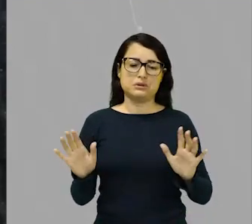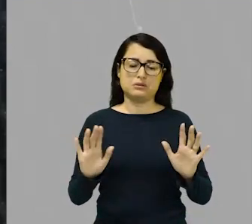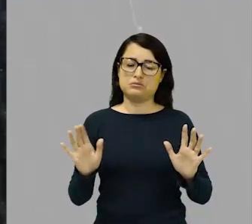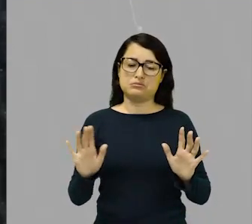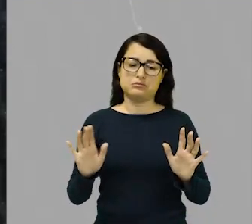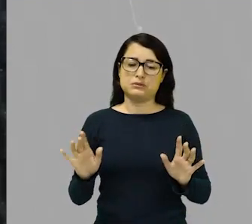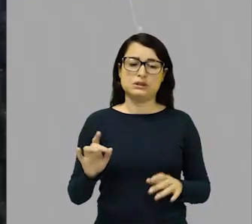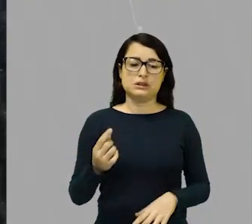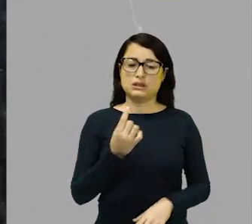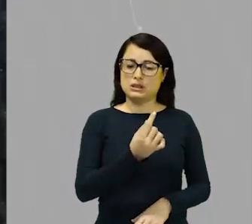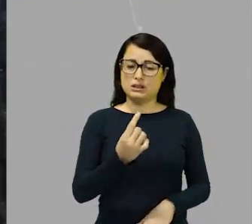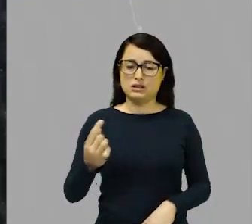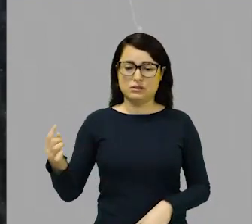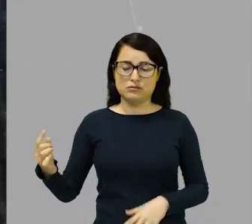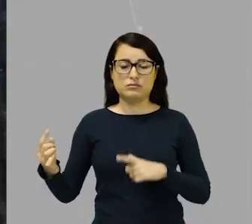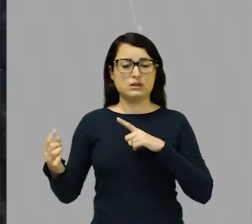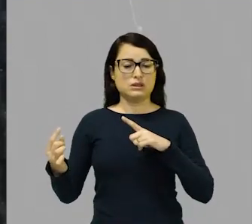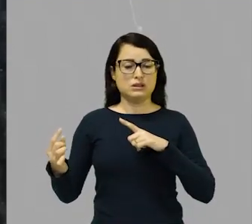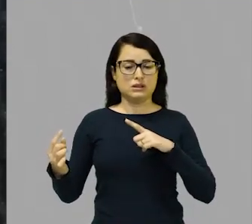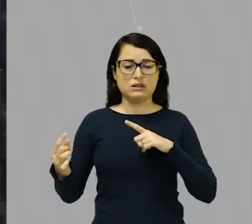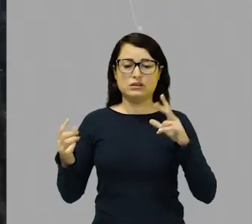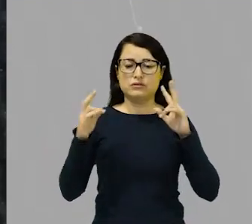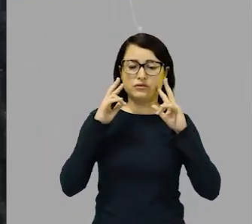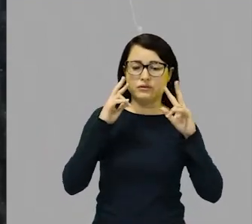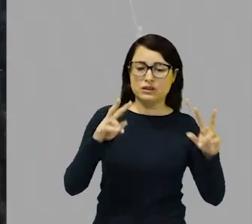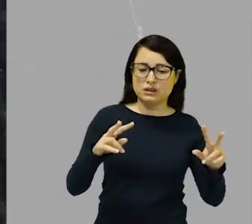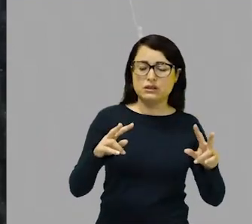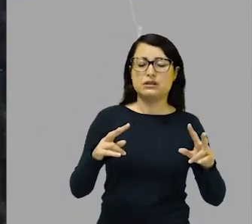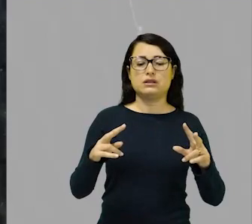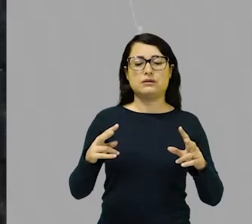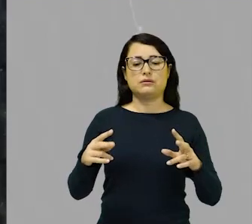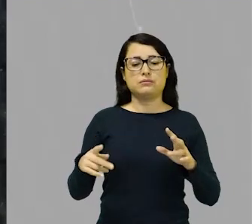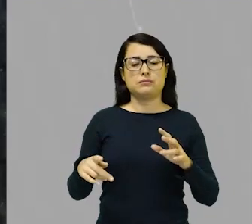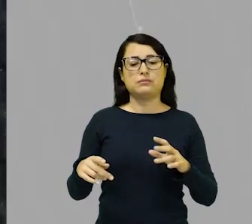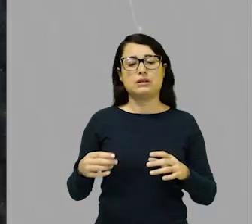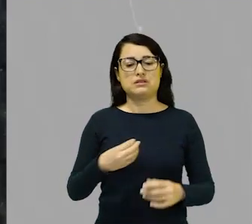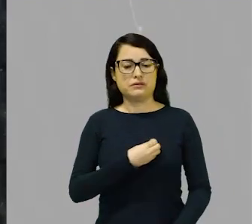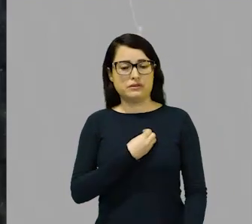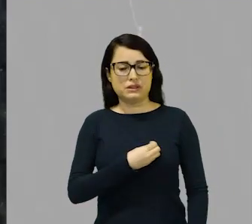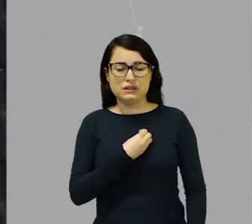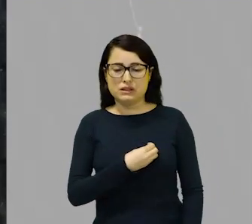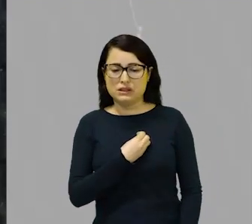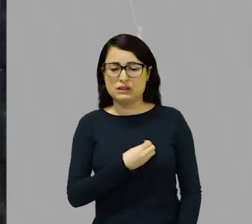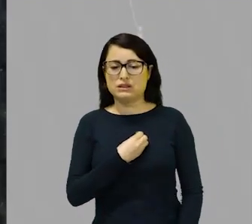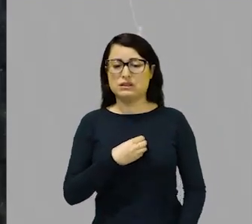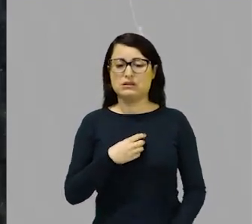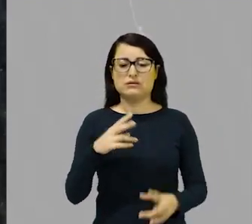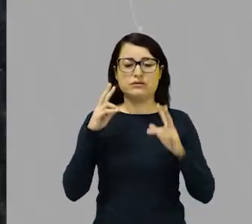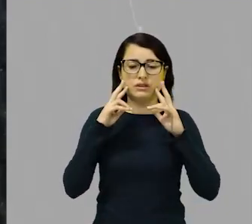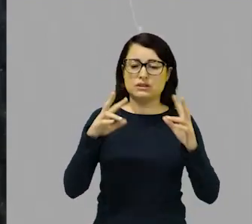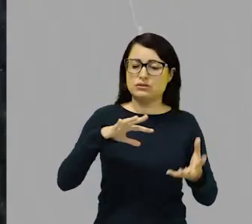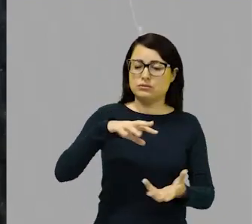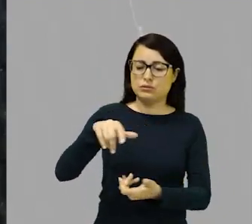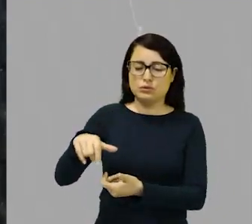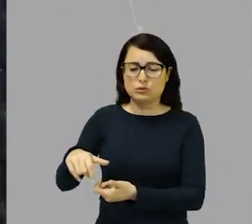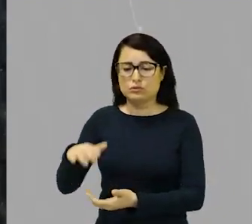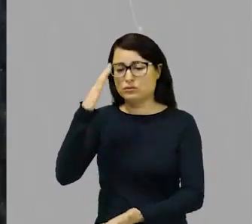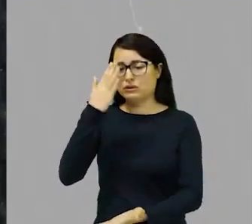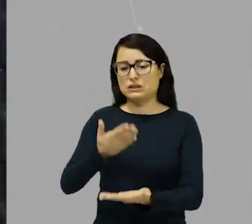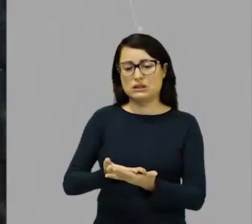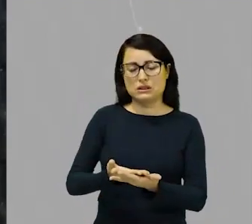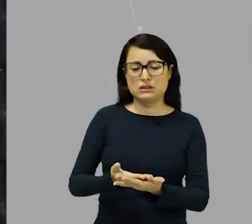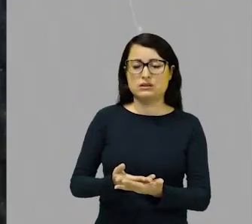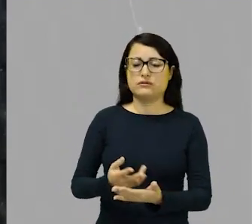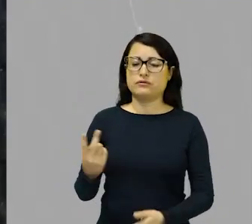tem o seu modo de enxergar as coisas, o seu padrão de vida, a sua visão de mundo, as suas crenças, os